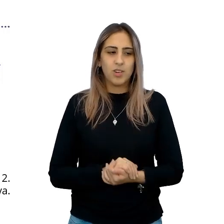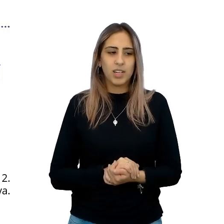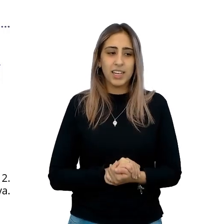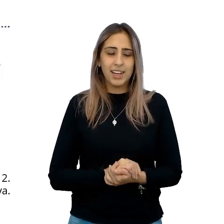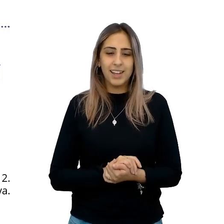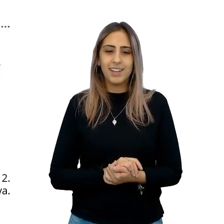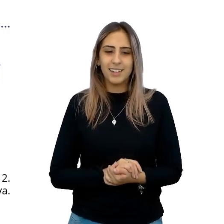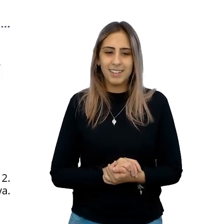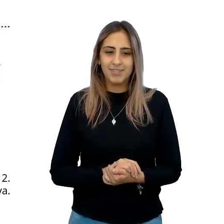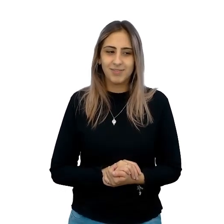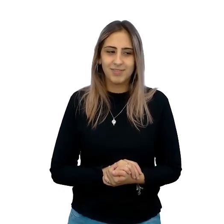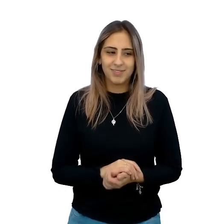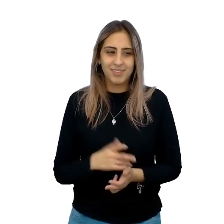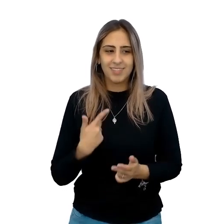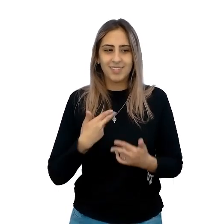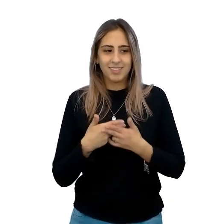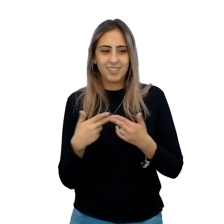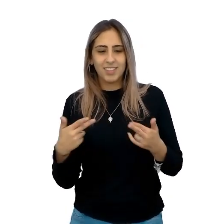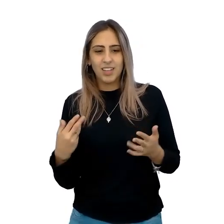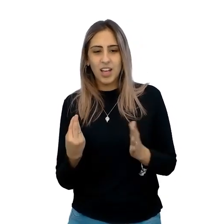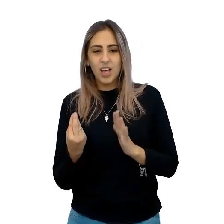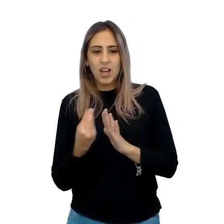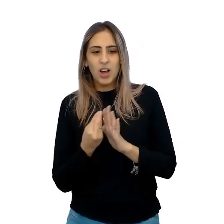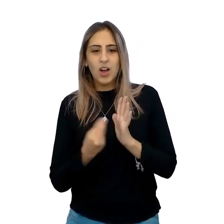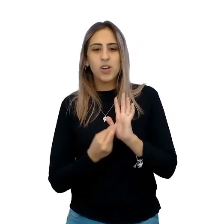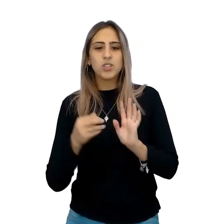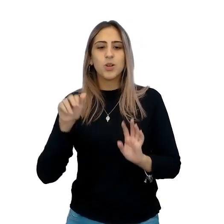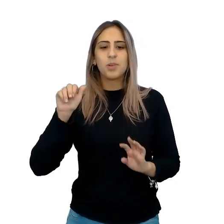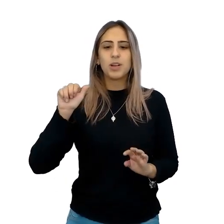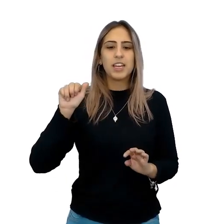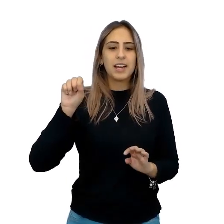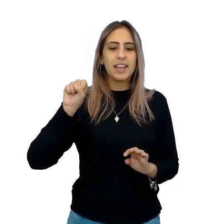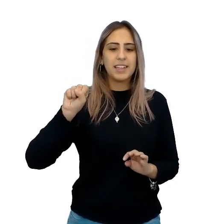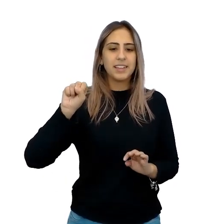SA3, eu converso com vocês sobre a SA3.